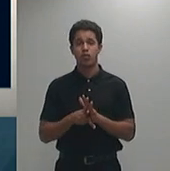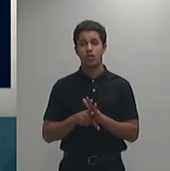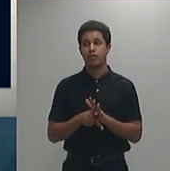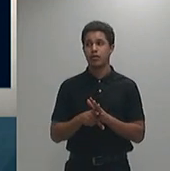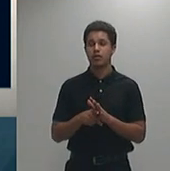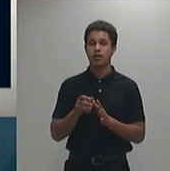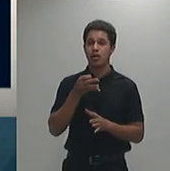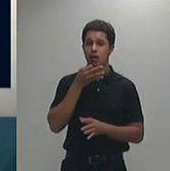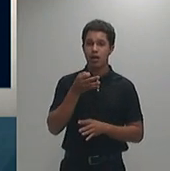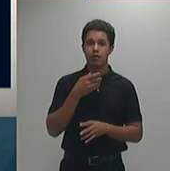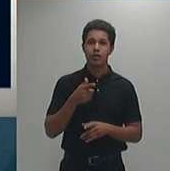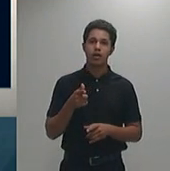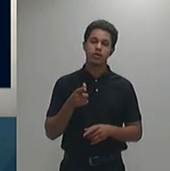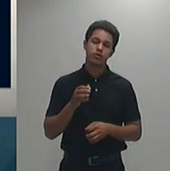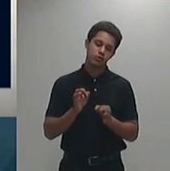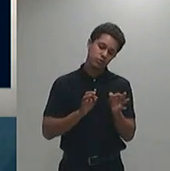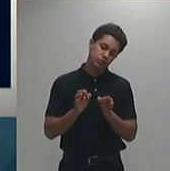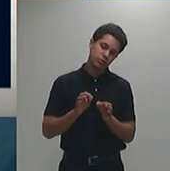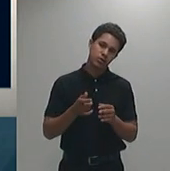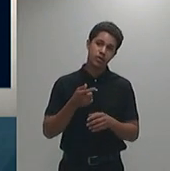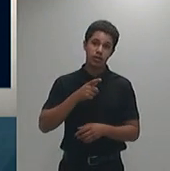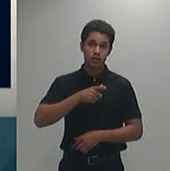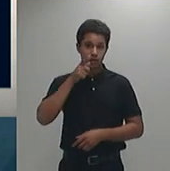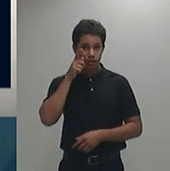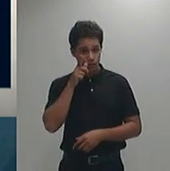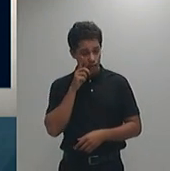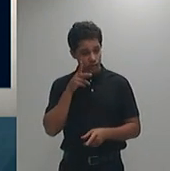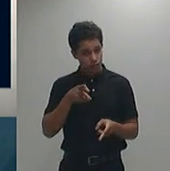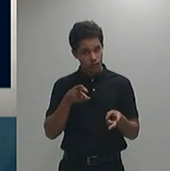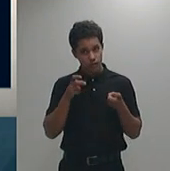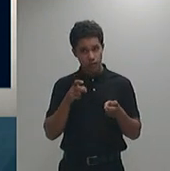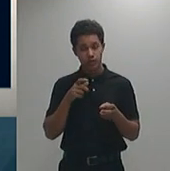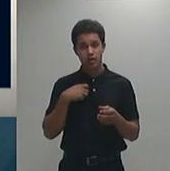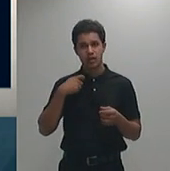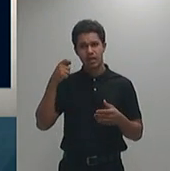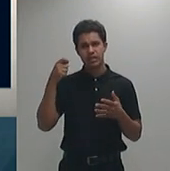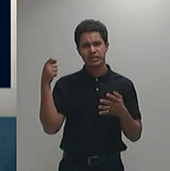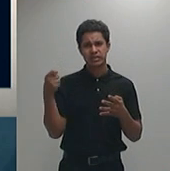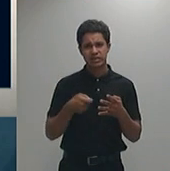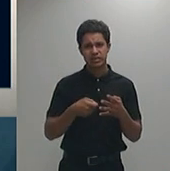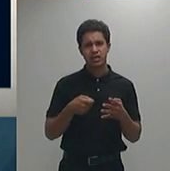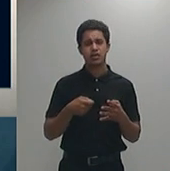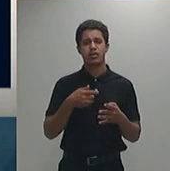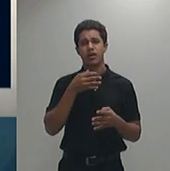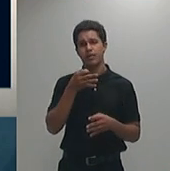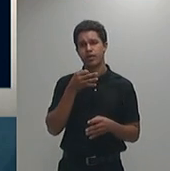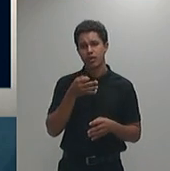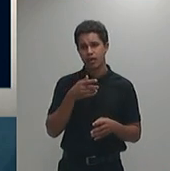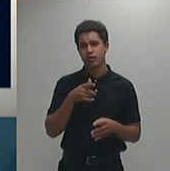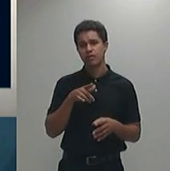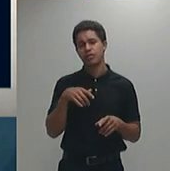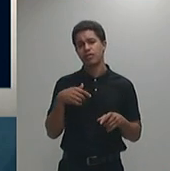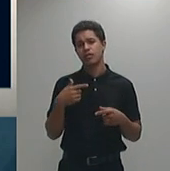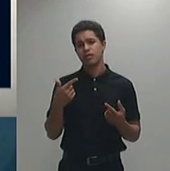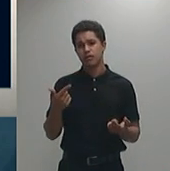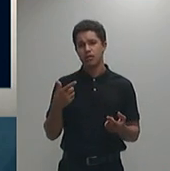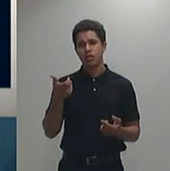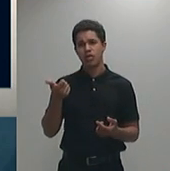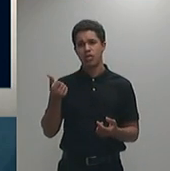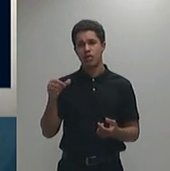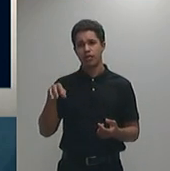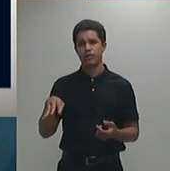ajustada interessante notar que a sentença arbitral proferida no procedimento arbitral 94 de gesto